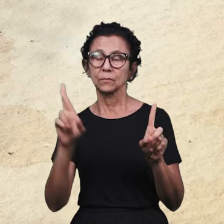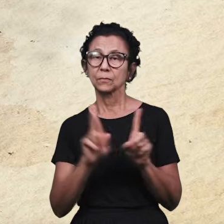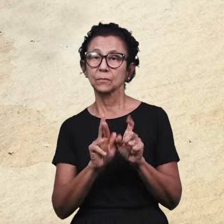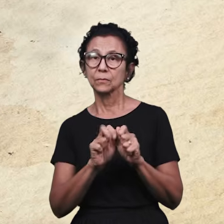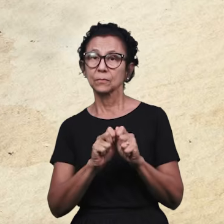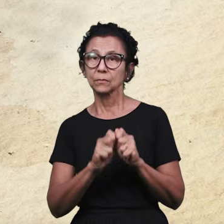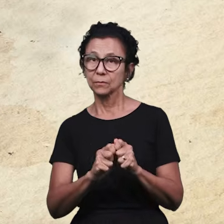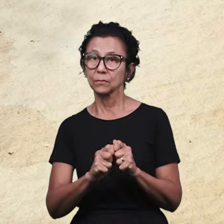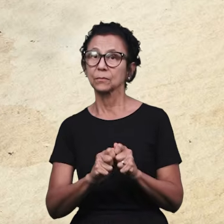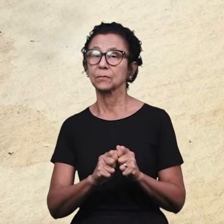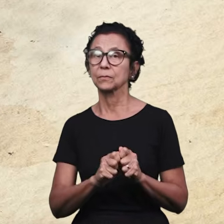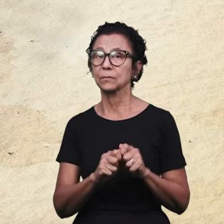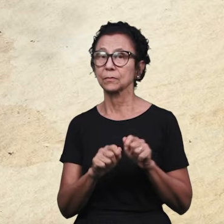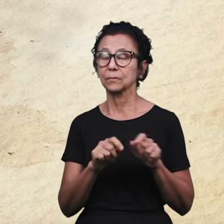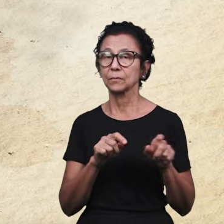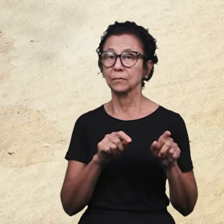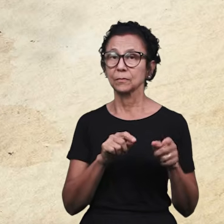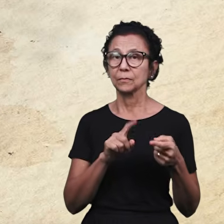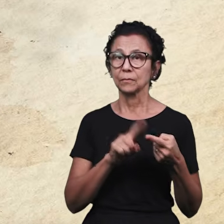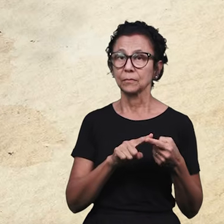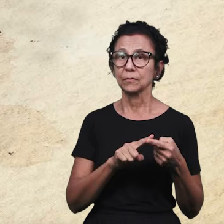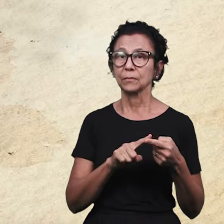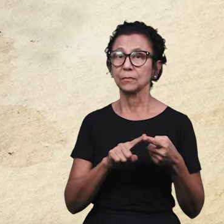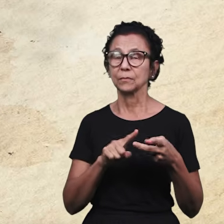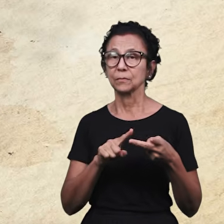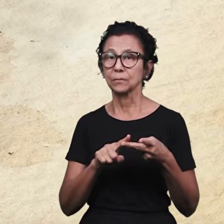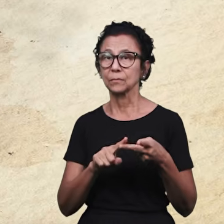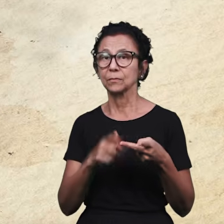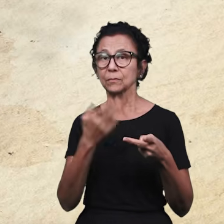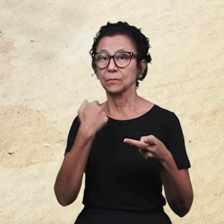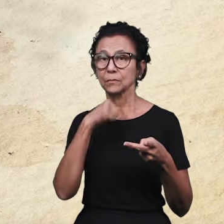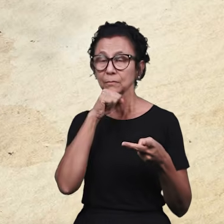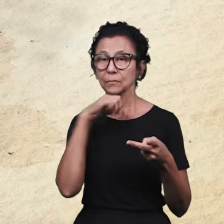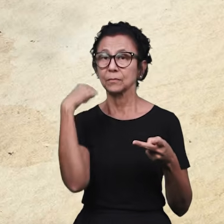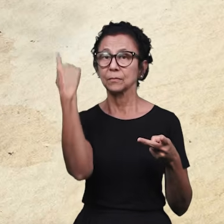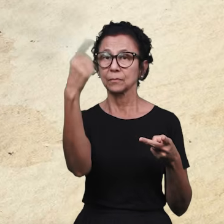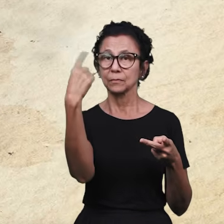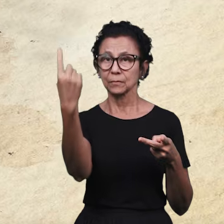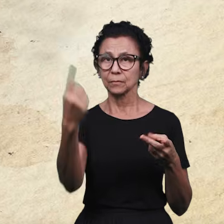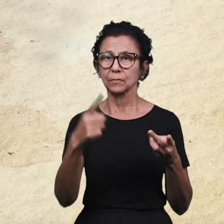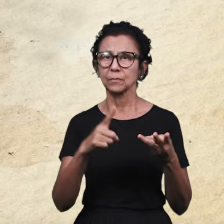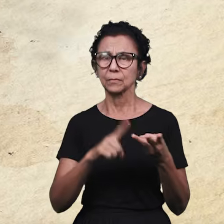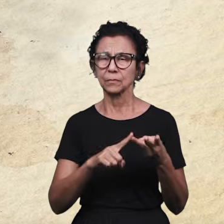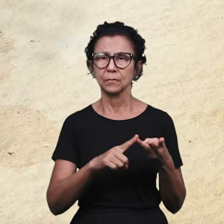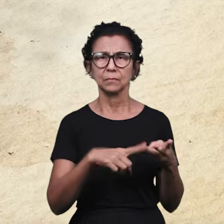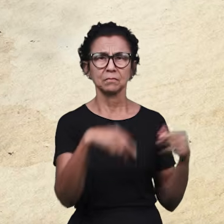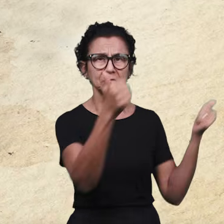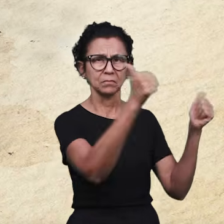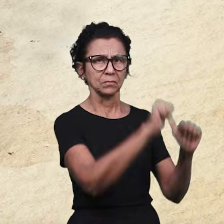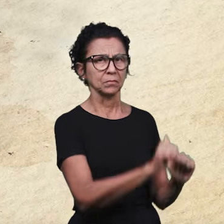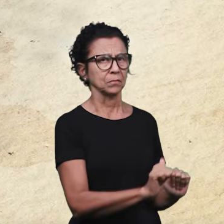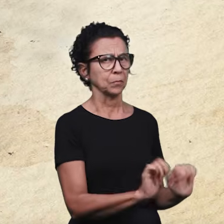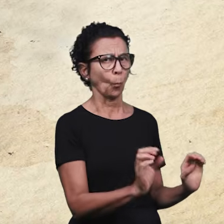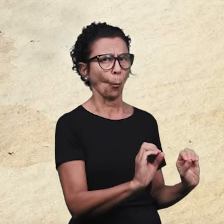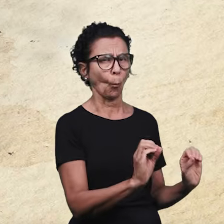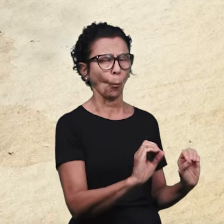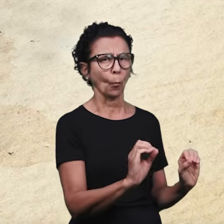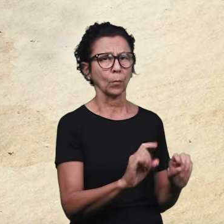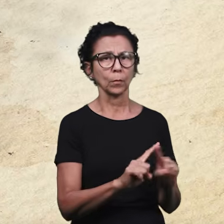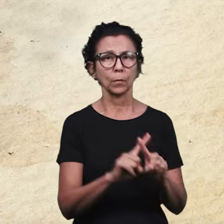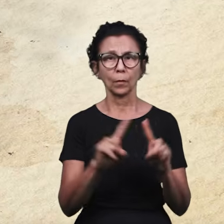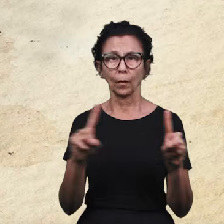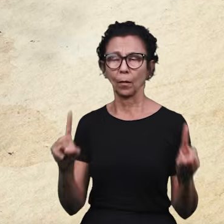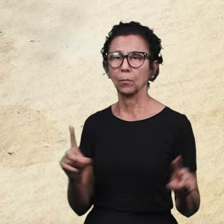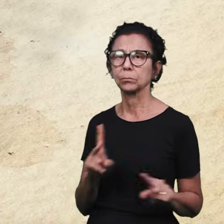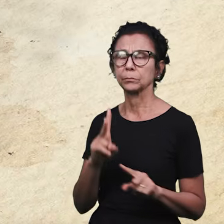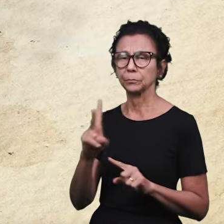nos primeiros caminhos de Davi, seu pai, e não buscou aos Balaíns, antes buscou ao Deus